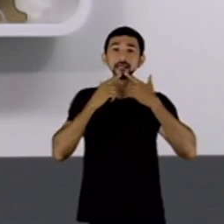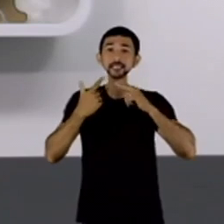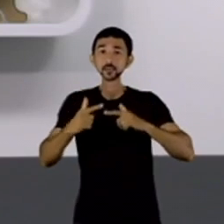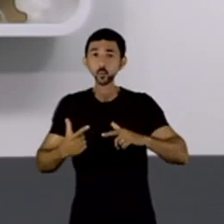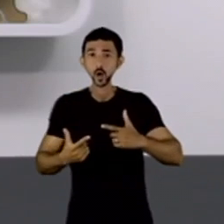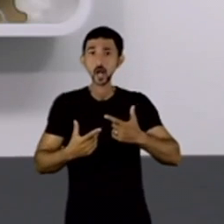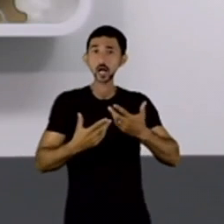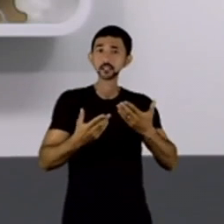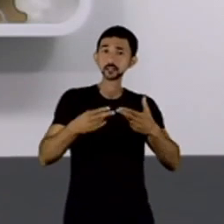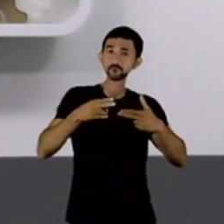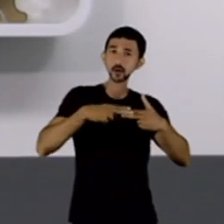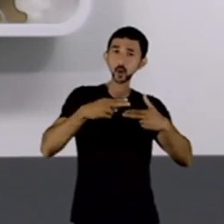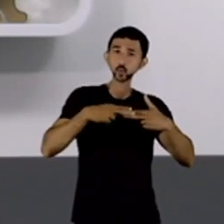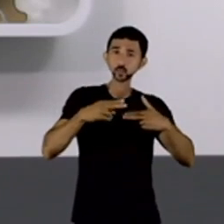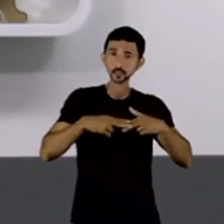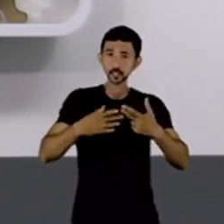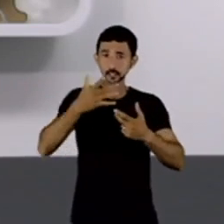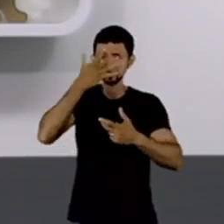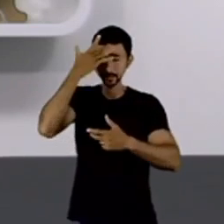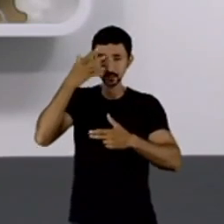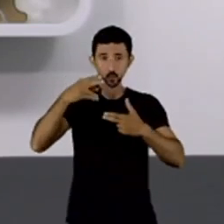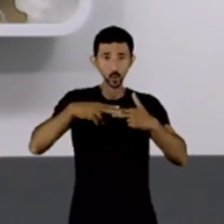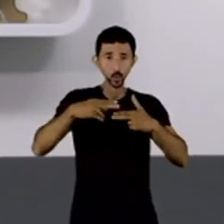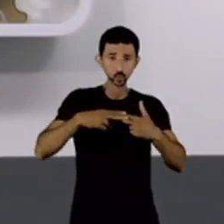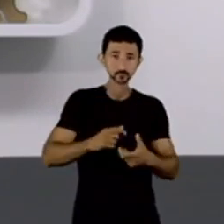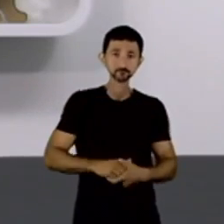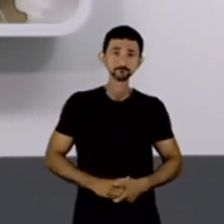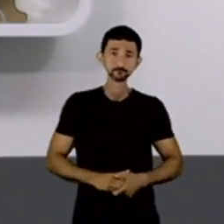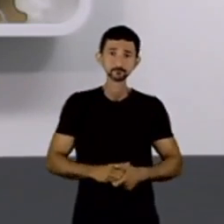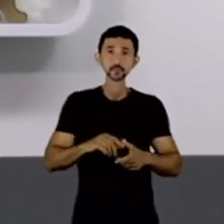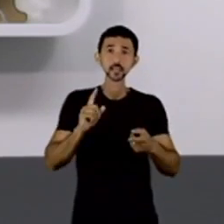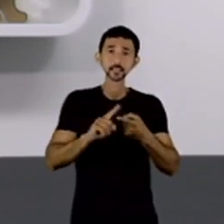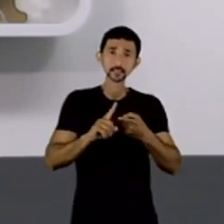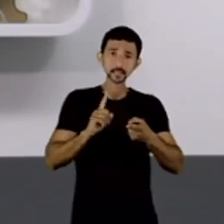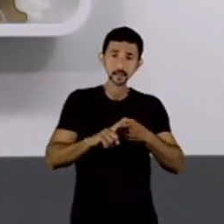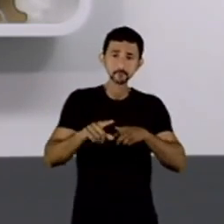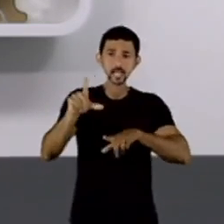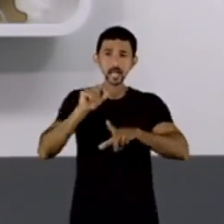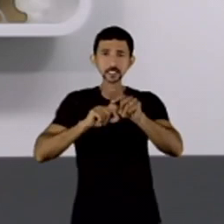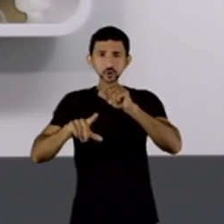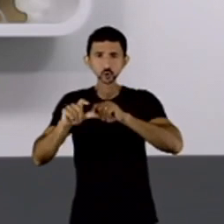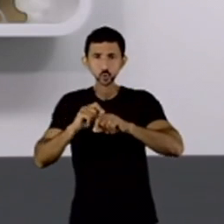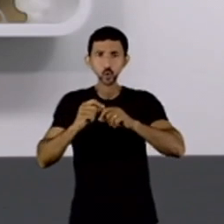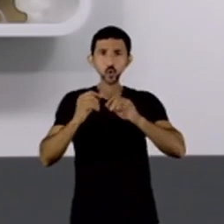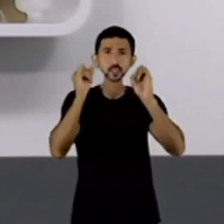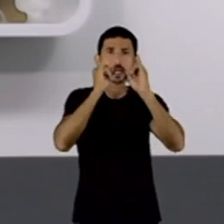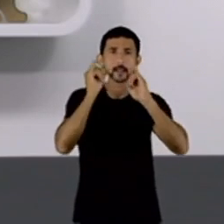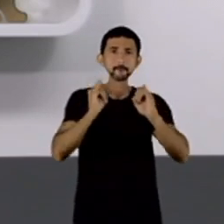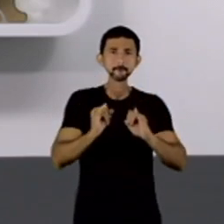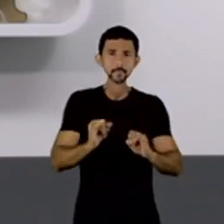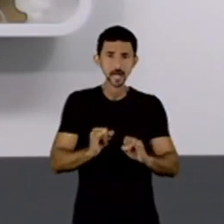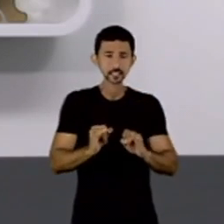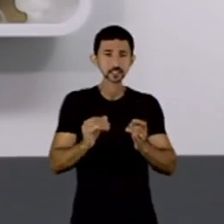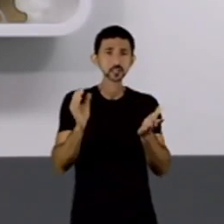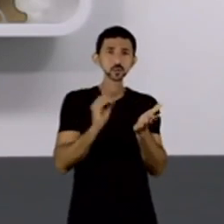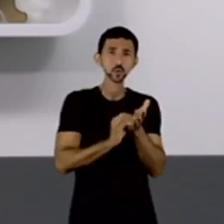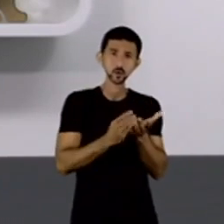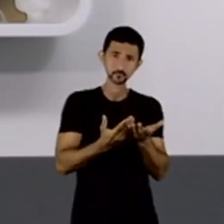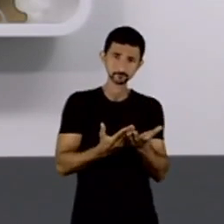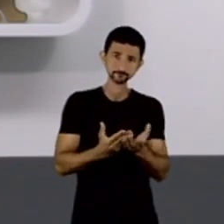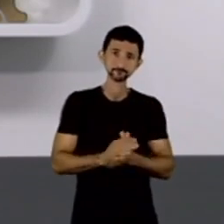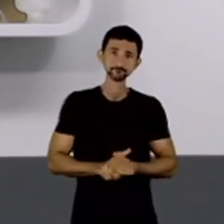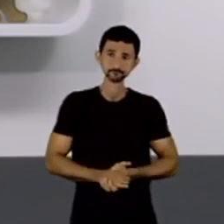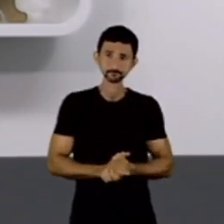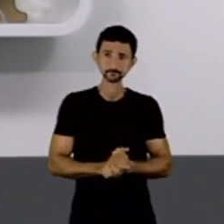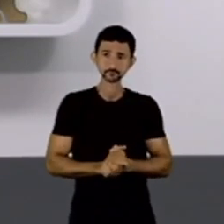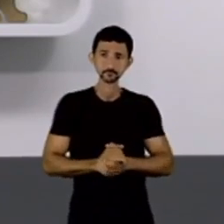o repórter, que o jornalista usou, assim como as escolhas das imagens que ilustram essa reportagem,